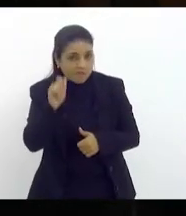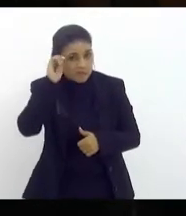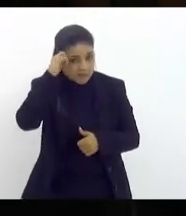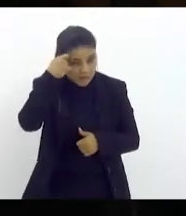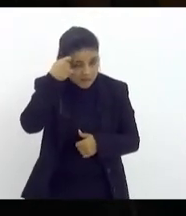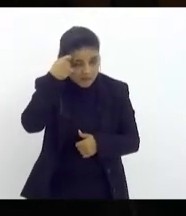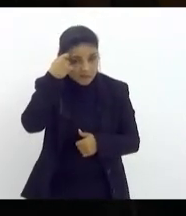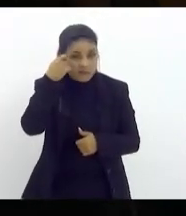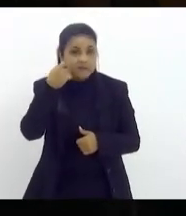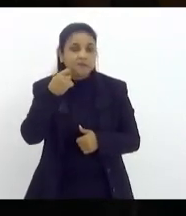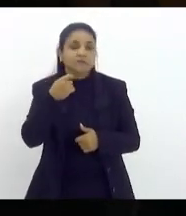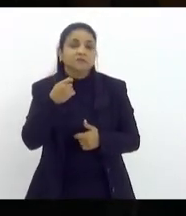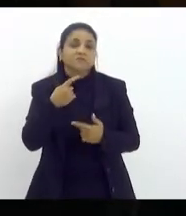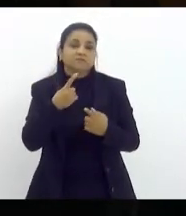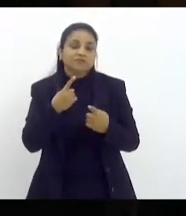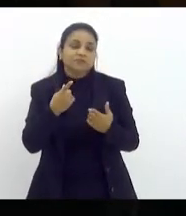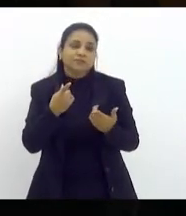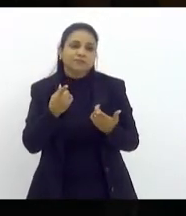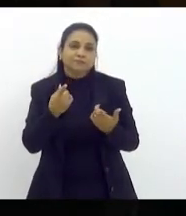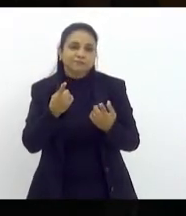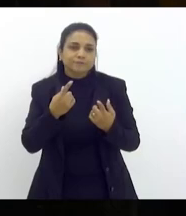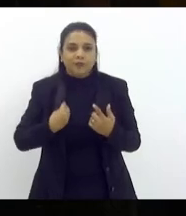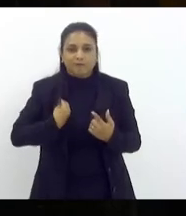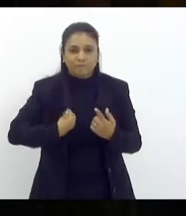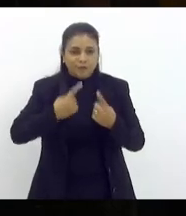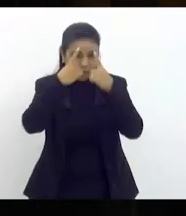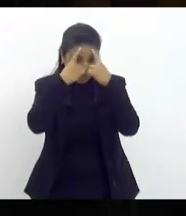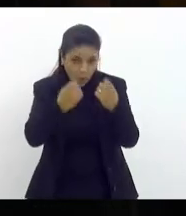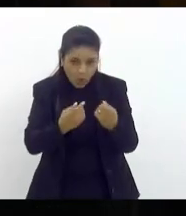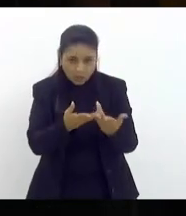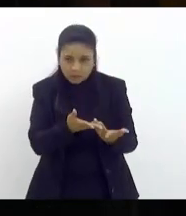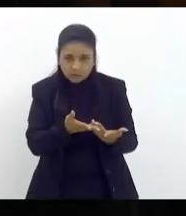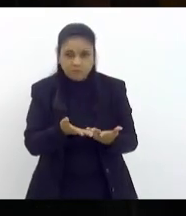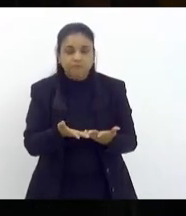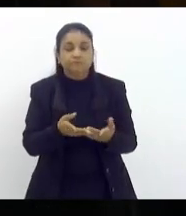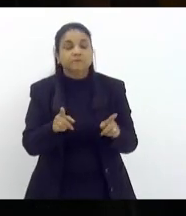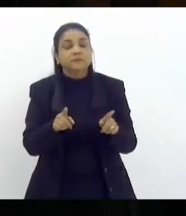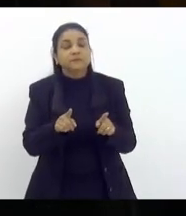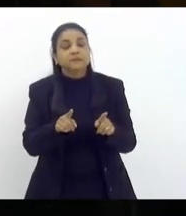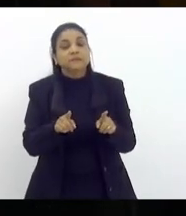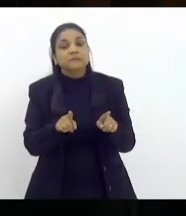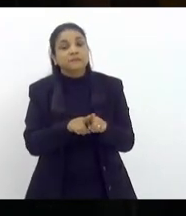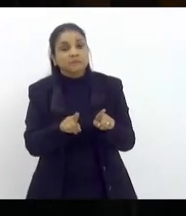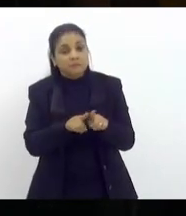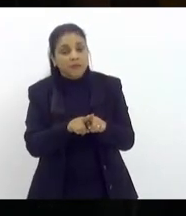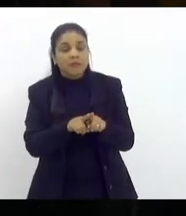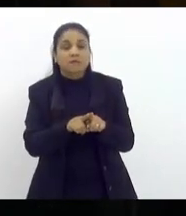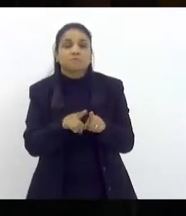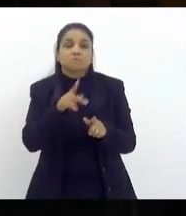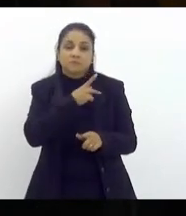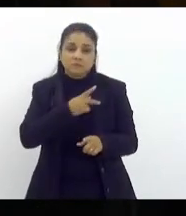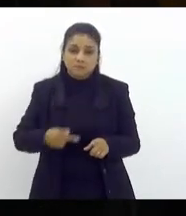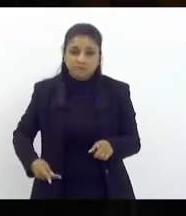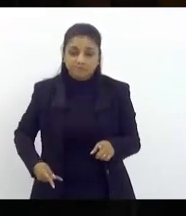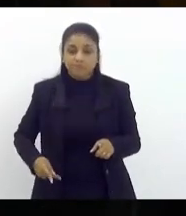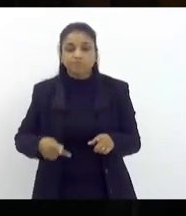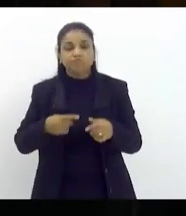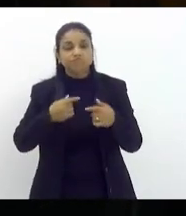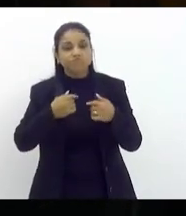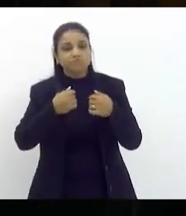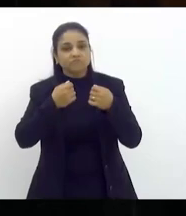outras de violência e aí senhora Presidente também falamos e tratamos do sistema